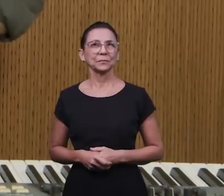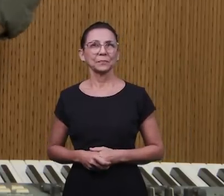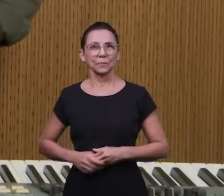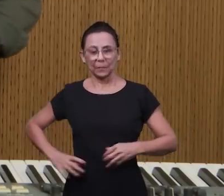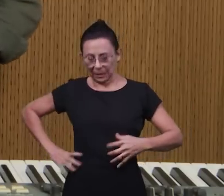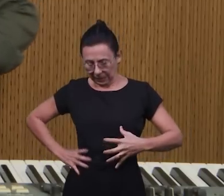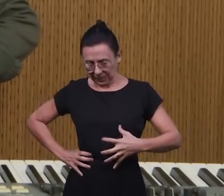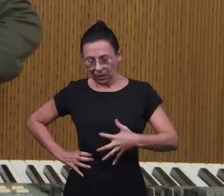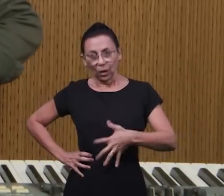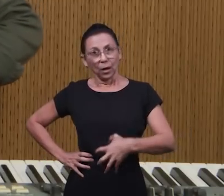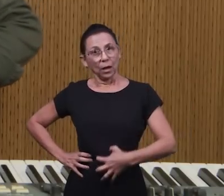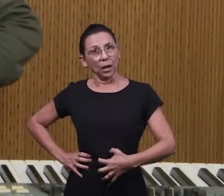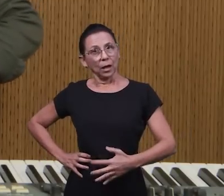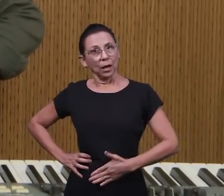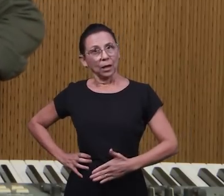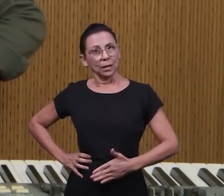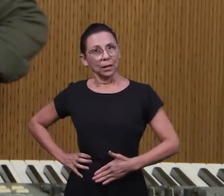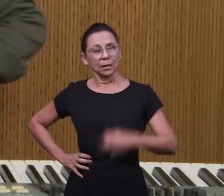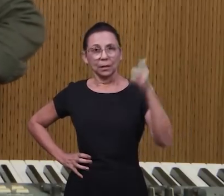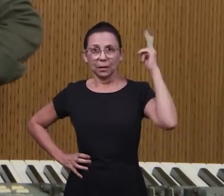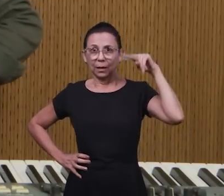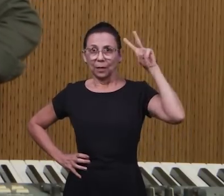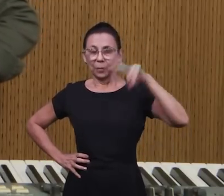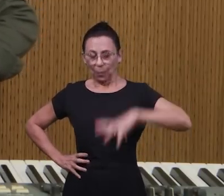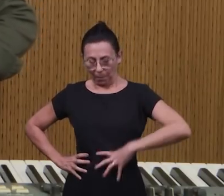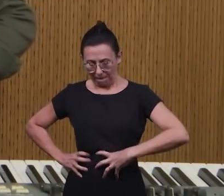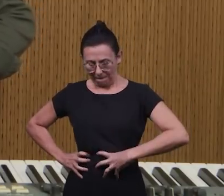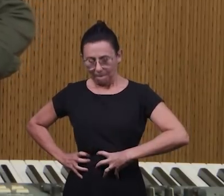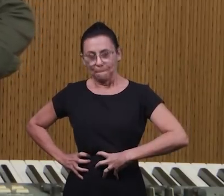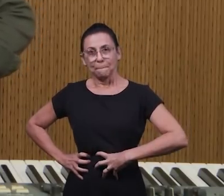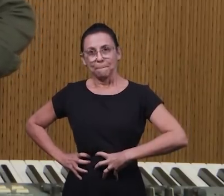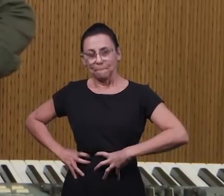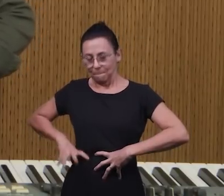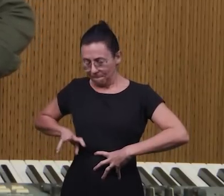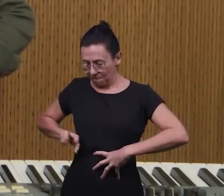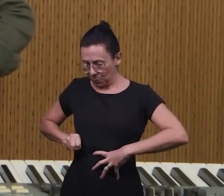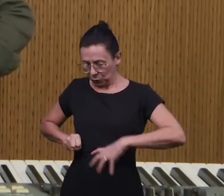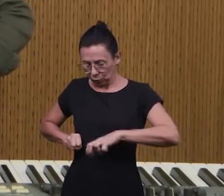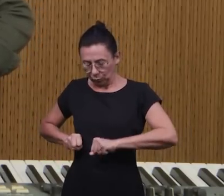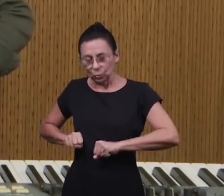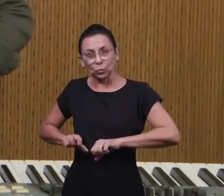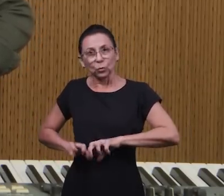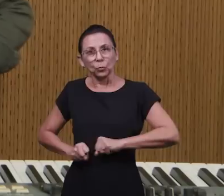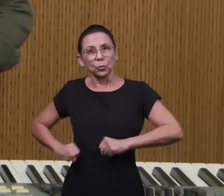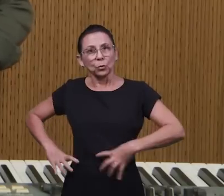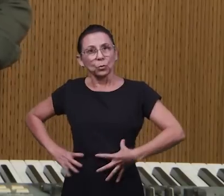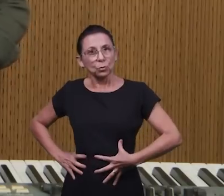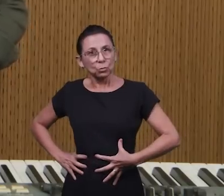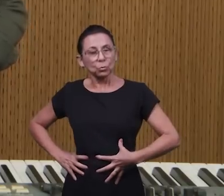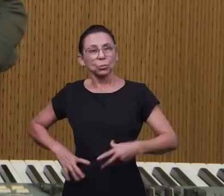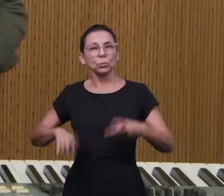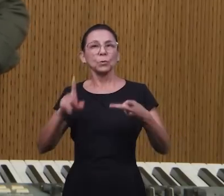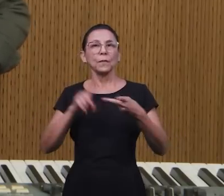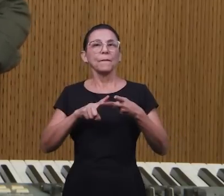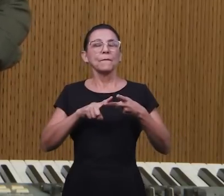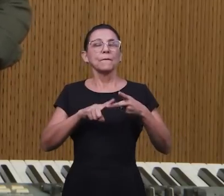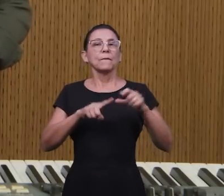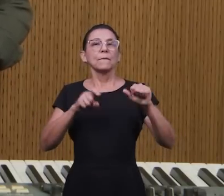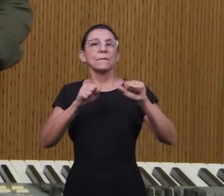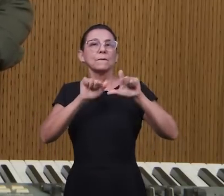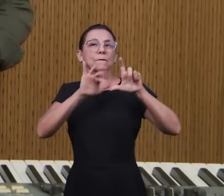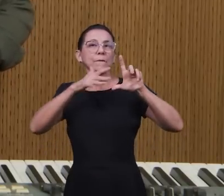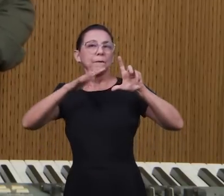Apoio. Eu tenho apoio muscular, tenho vibração, tenho fonação e tenho aqui